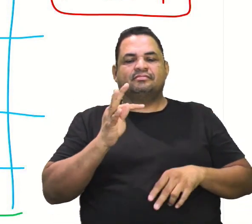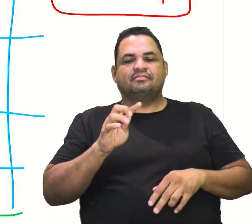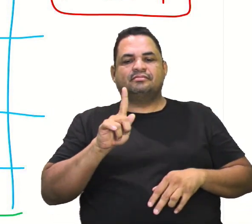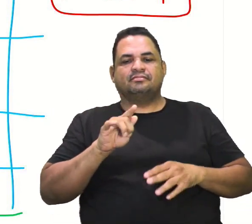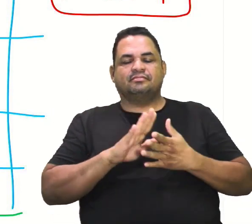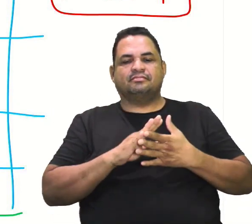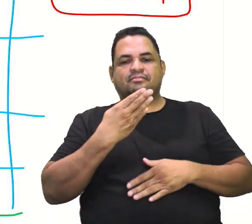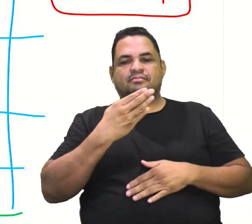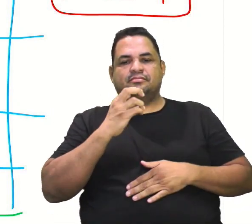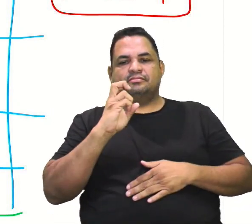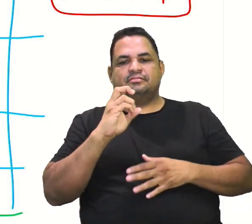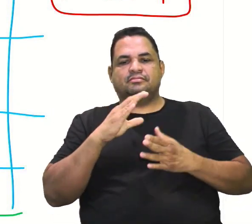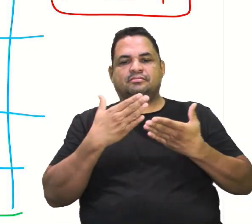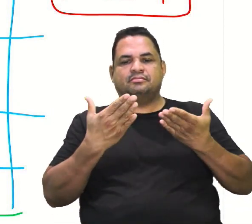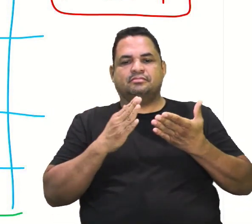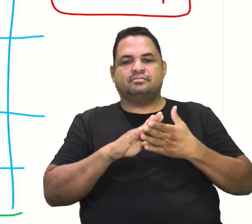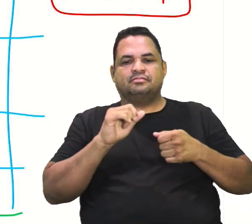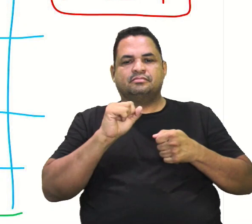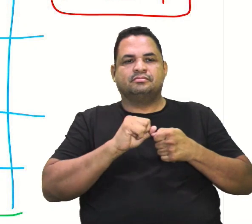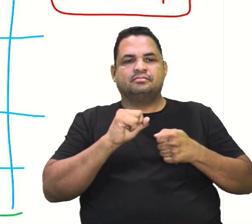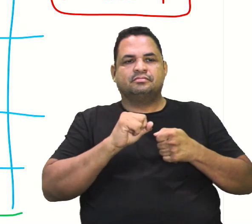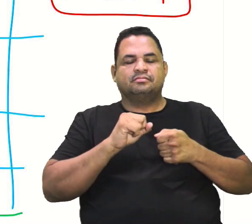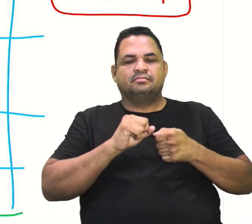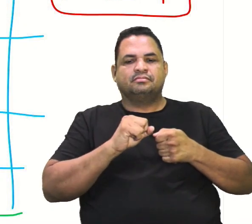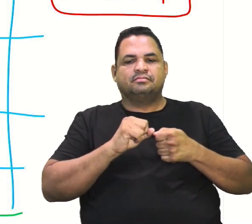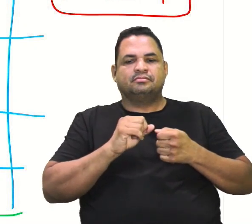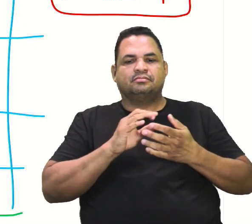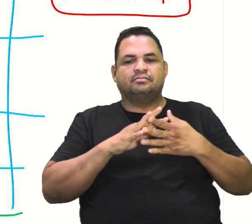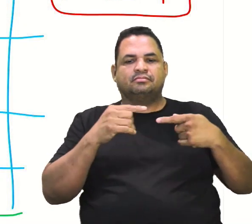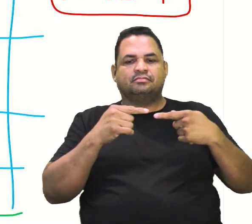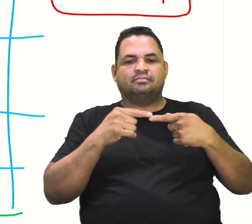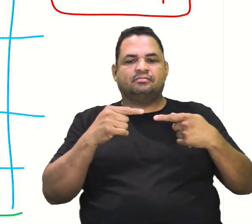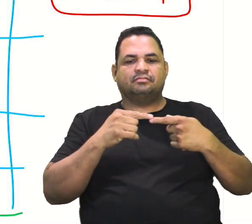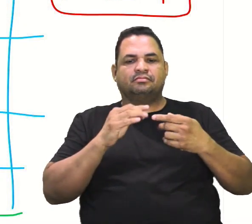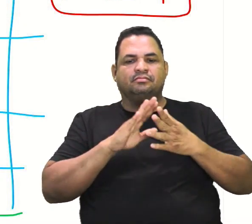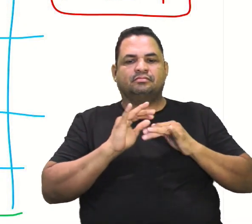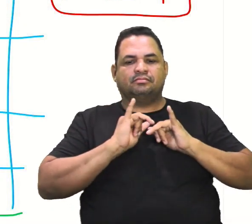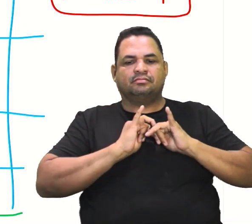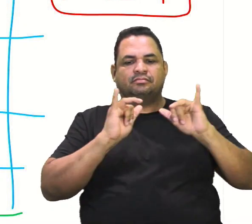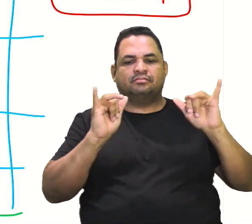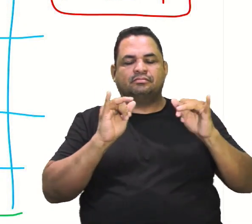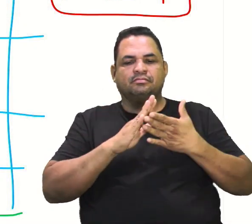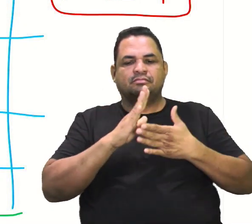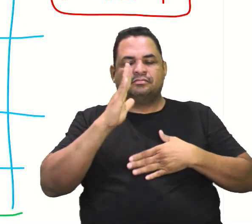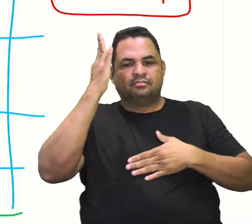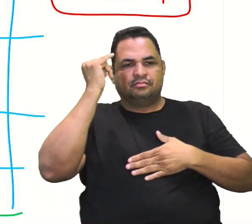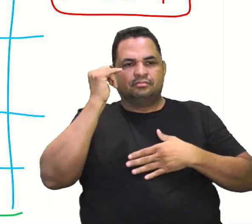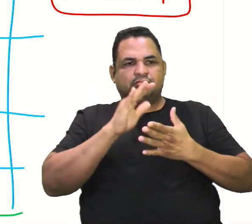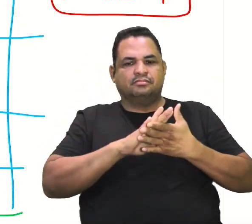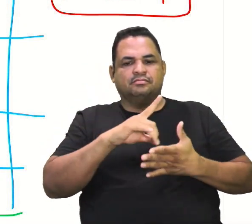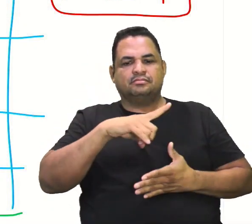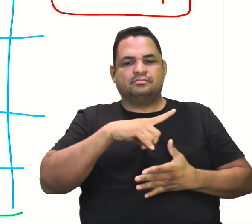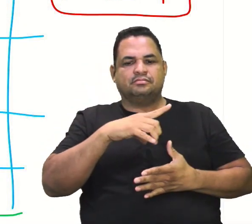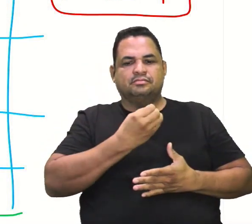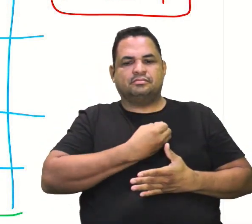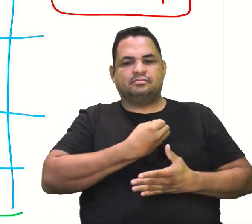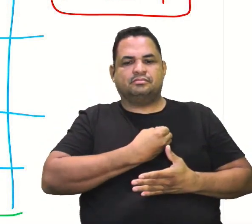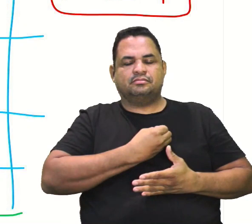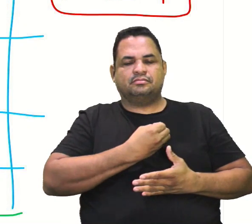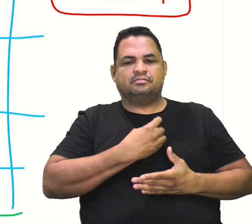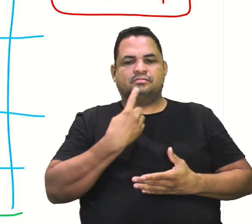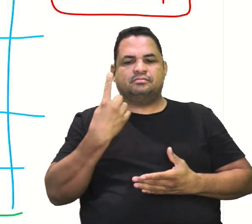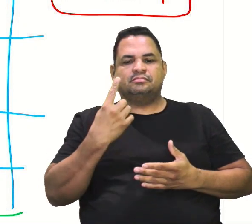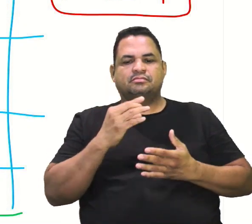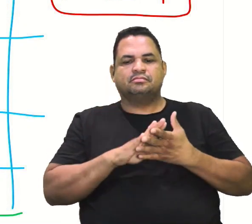de 45 graus, é só a gente fazer a ligação da informação e a gente sabe que vale 1.